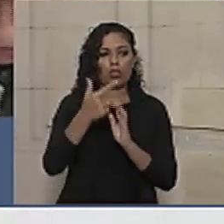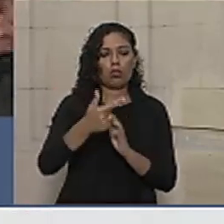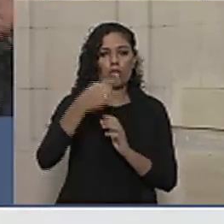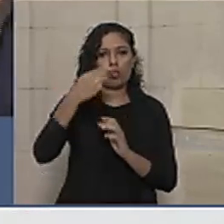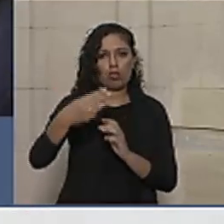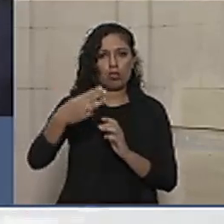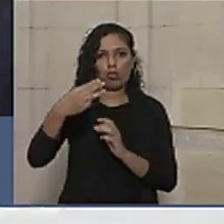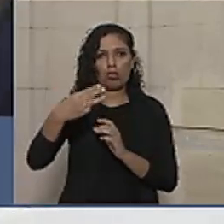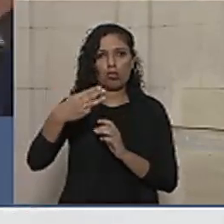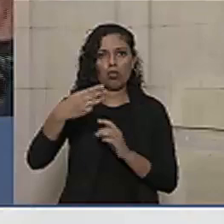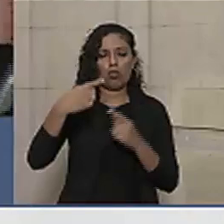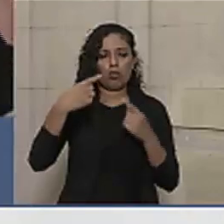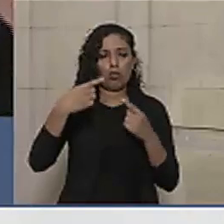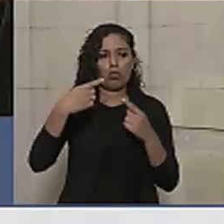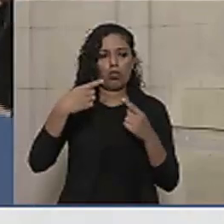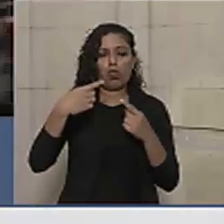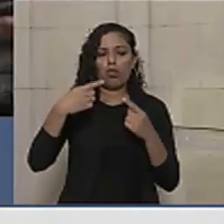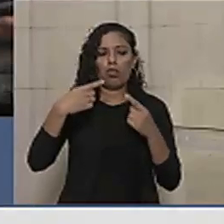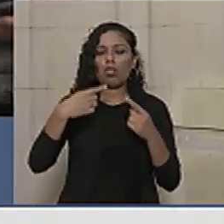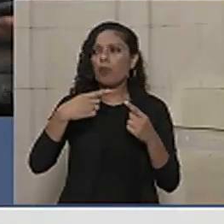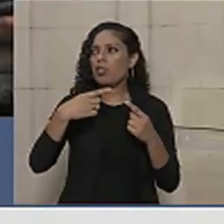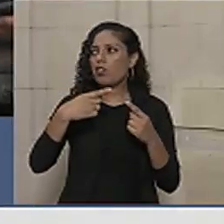e 3, prejudicada a 2, não?